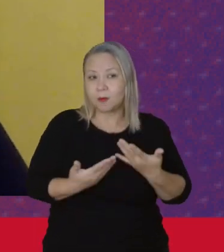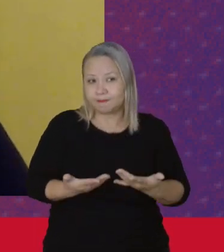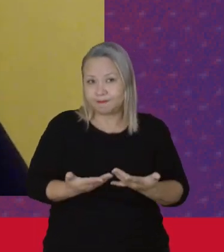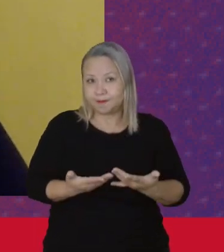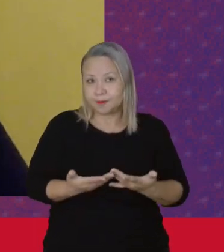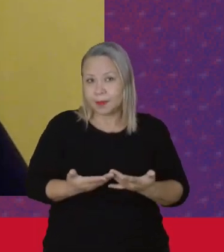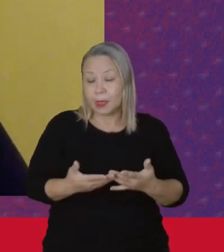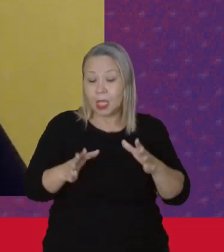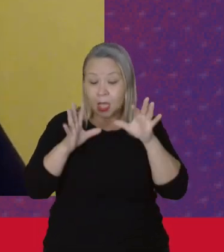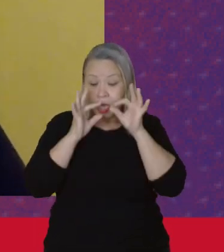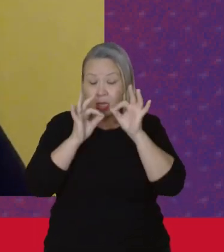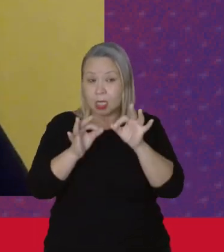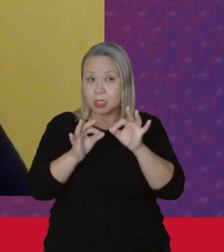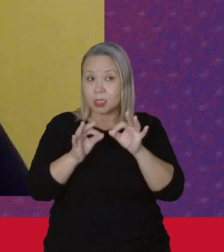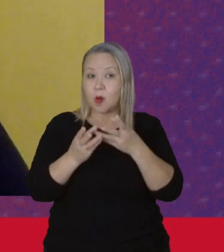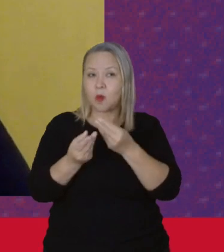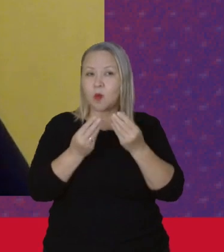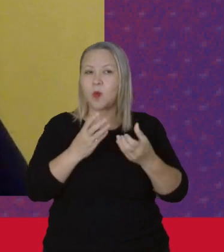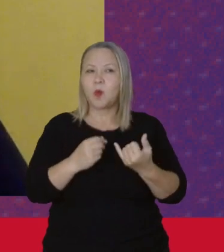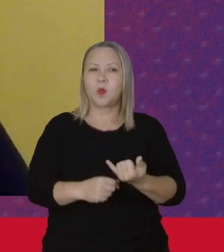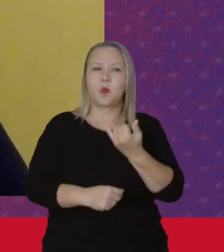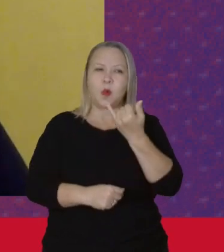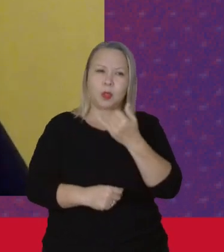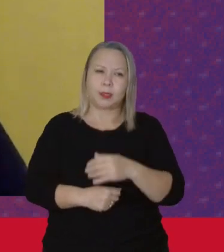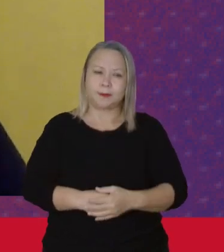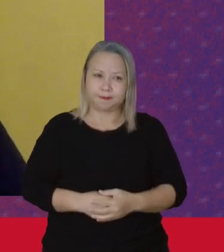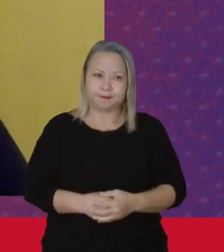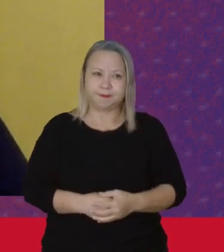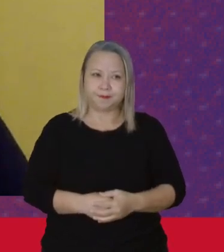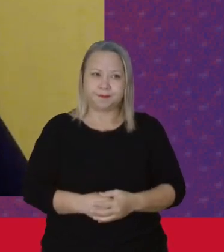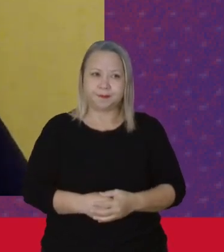é uma questão importante, né?